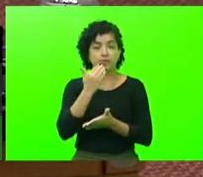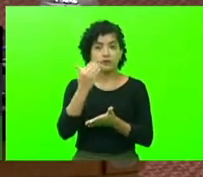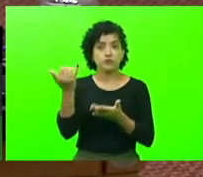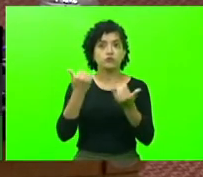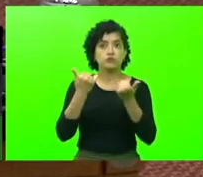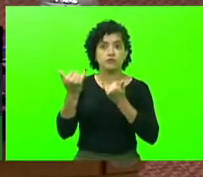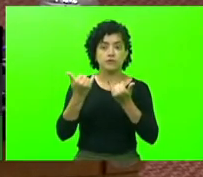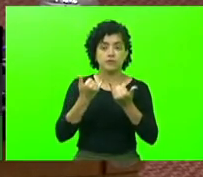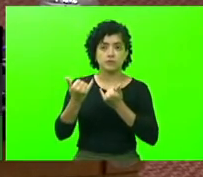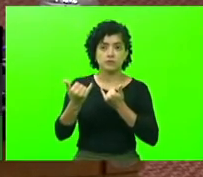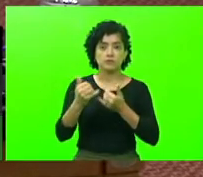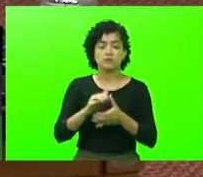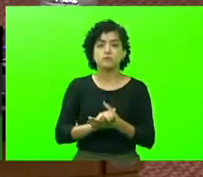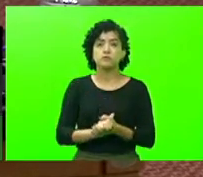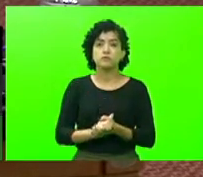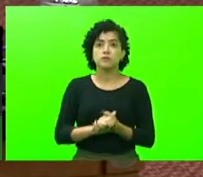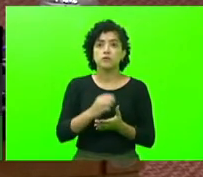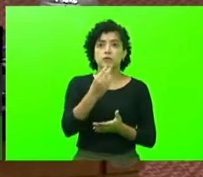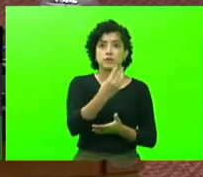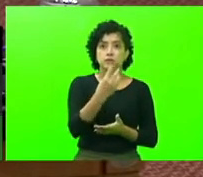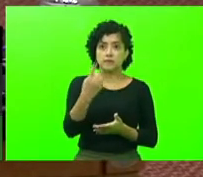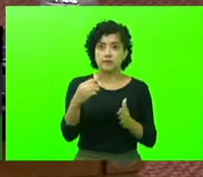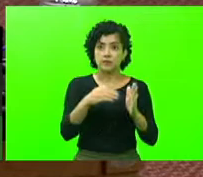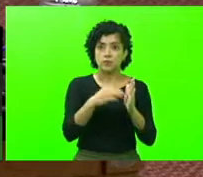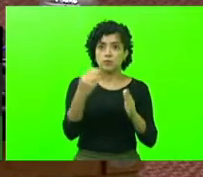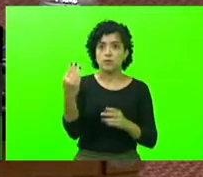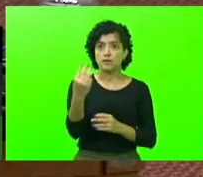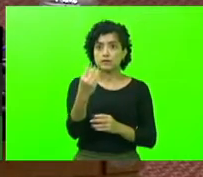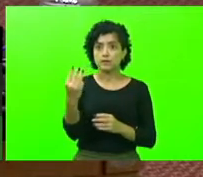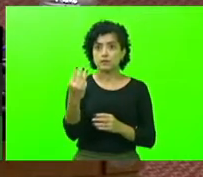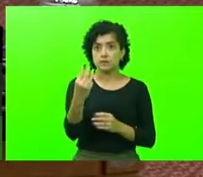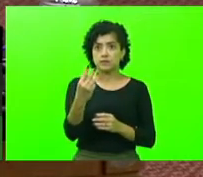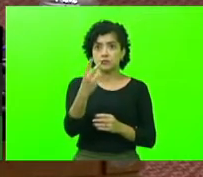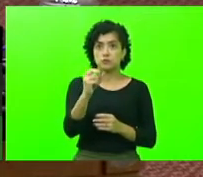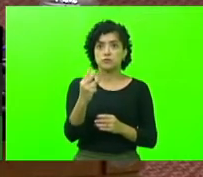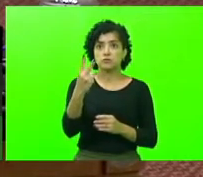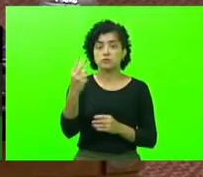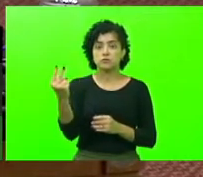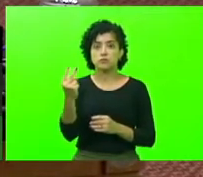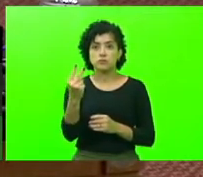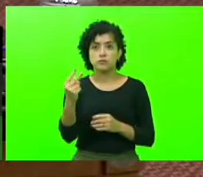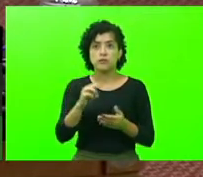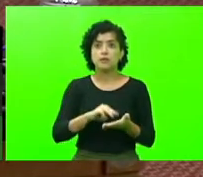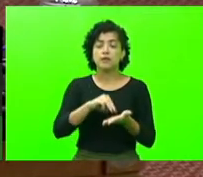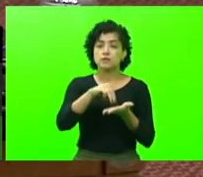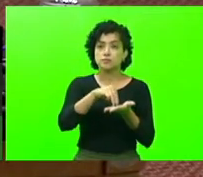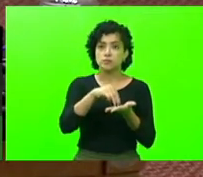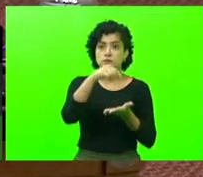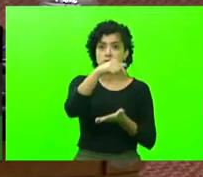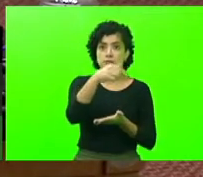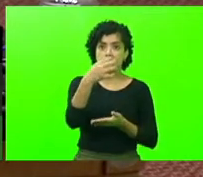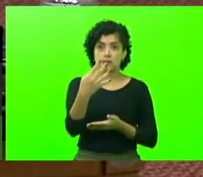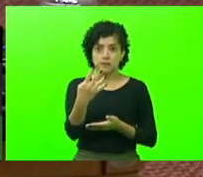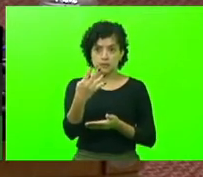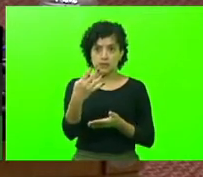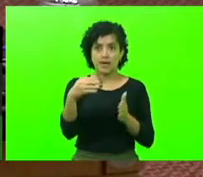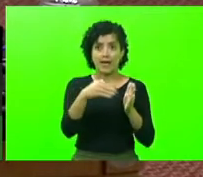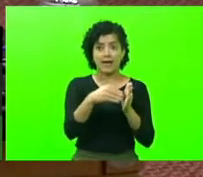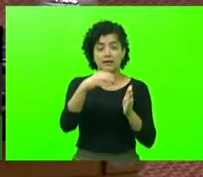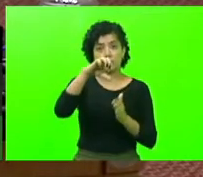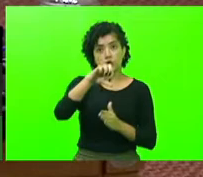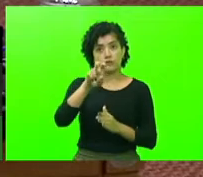informações, números 31 a 33, 2022, e as moções 74